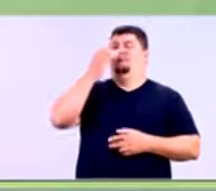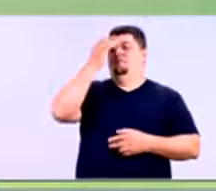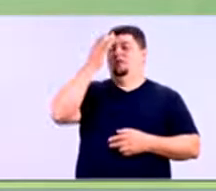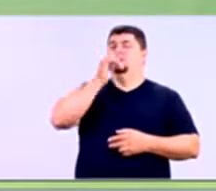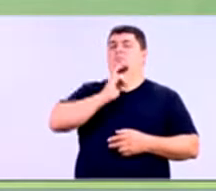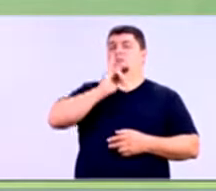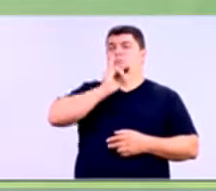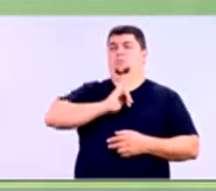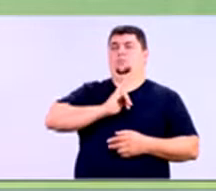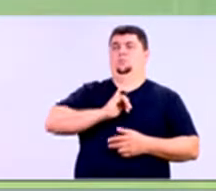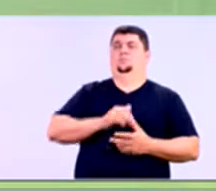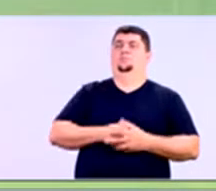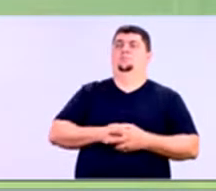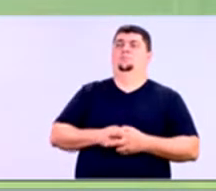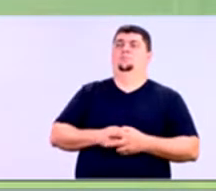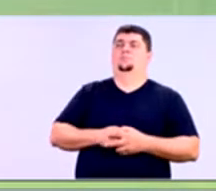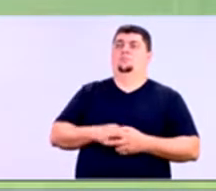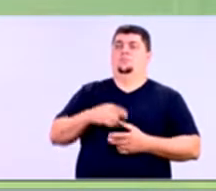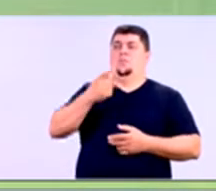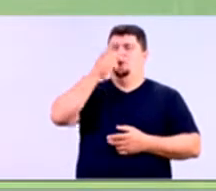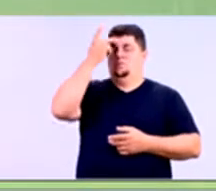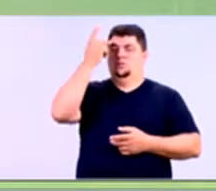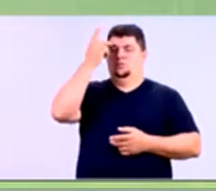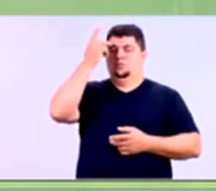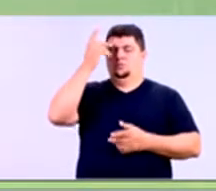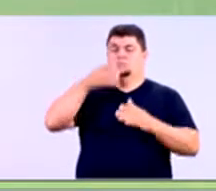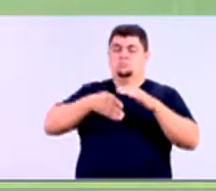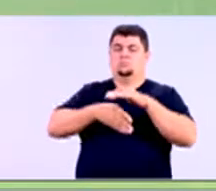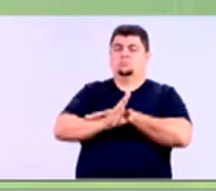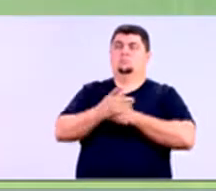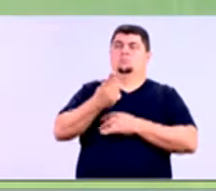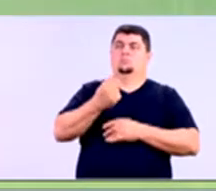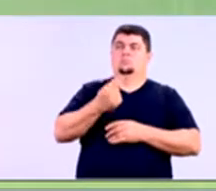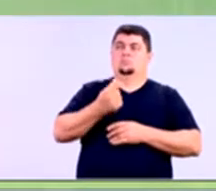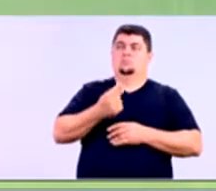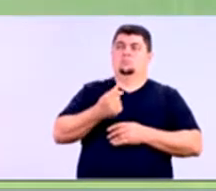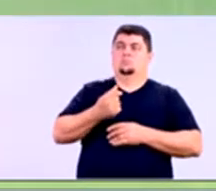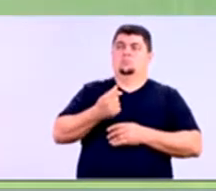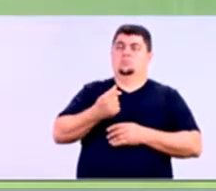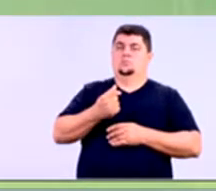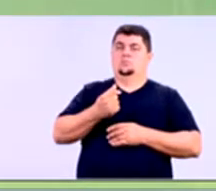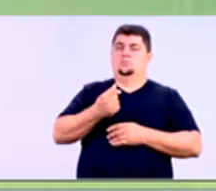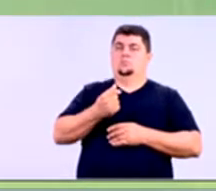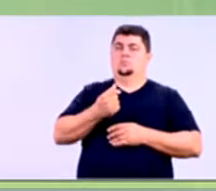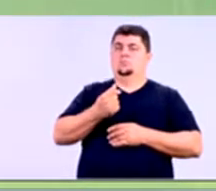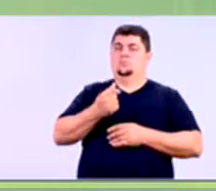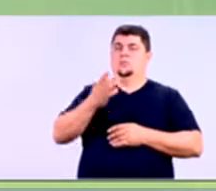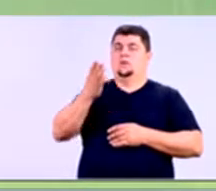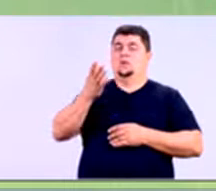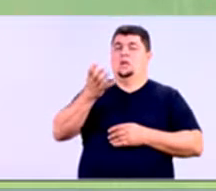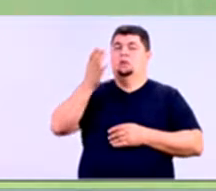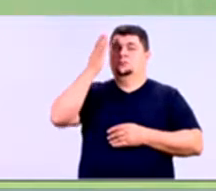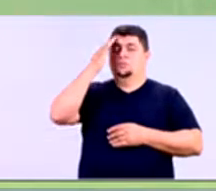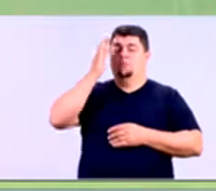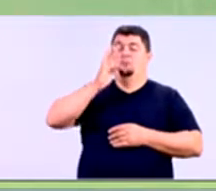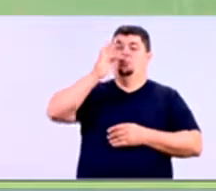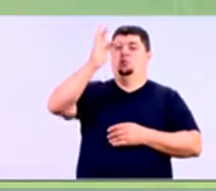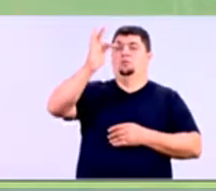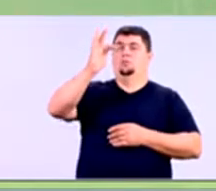exemplo. O investidor aplicou. Se ele aplicou, ele quer saber o valor